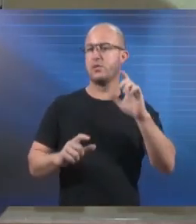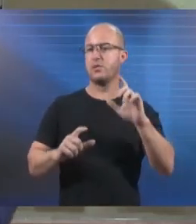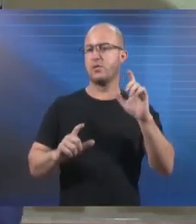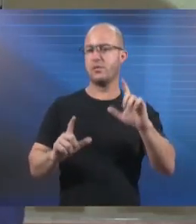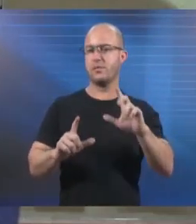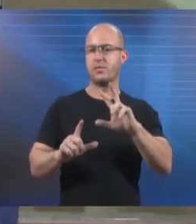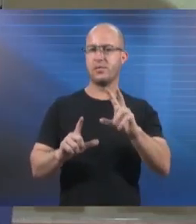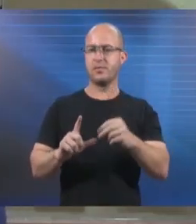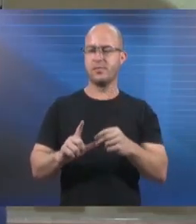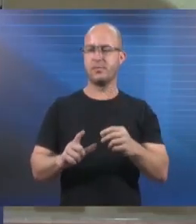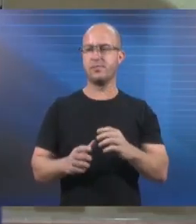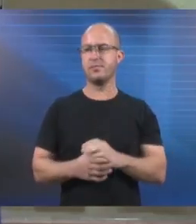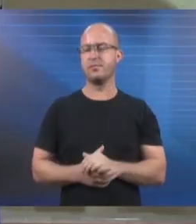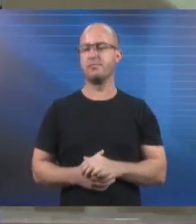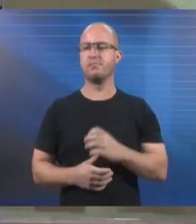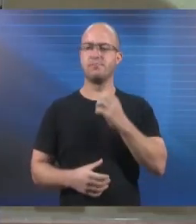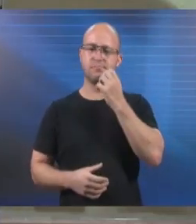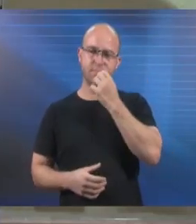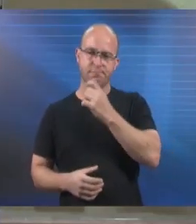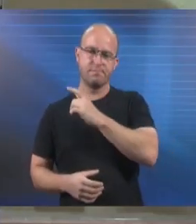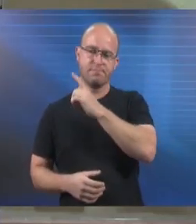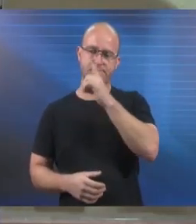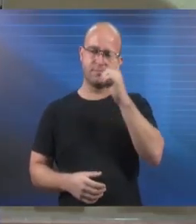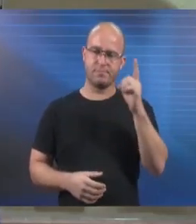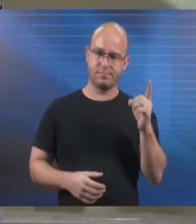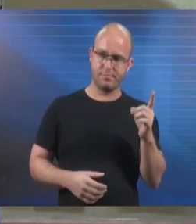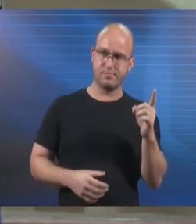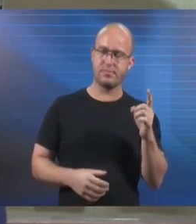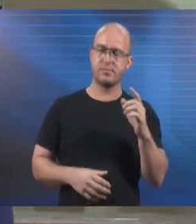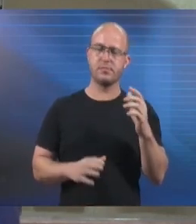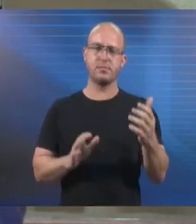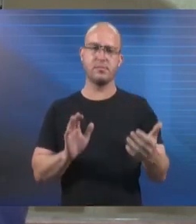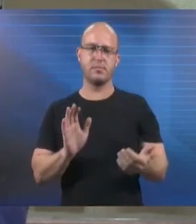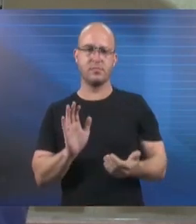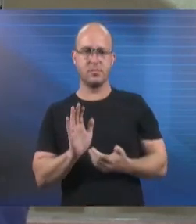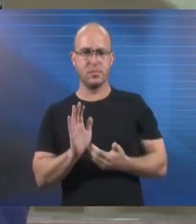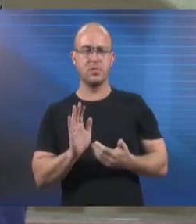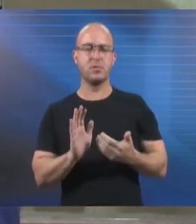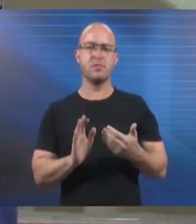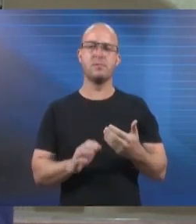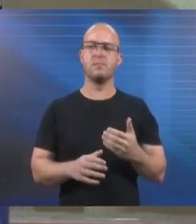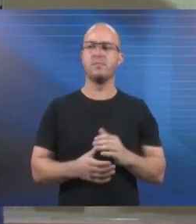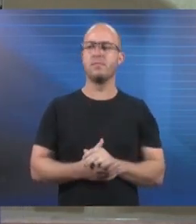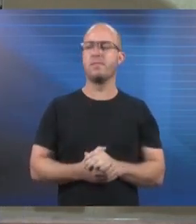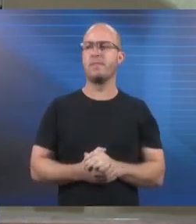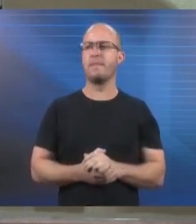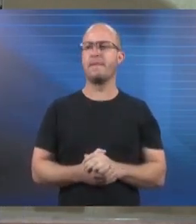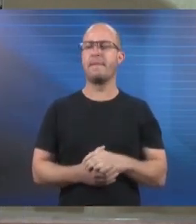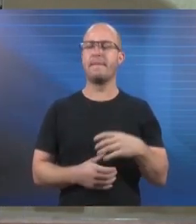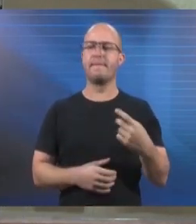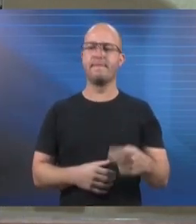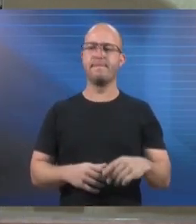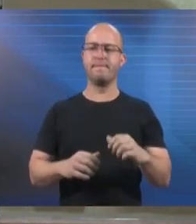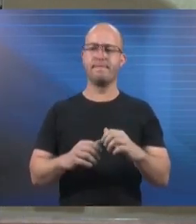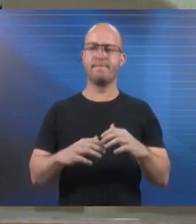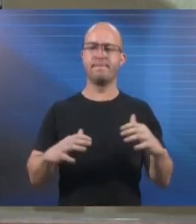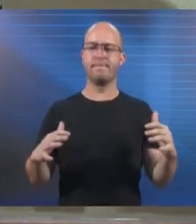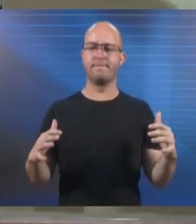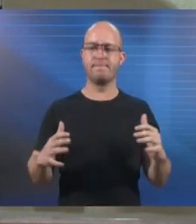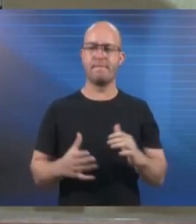Assembleia Bom dia eh a todos que se encontram aqui nas